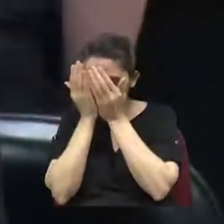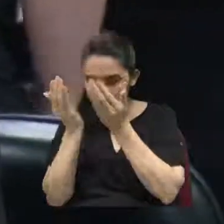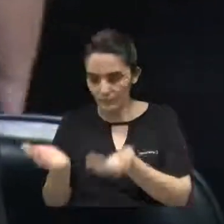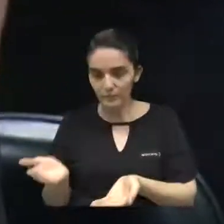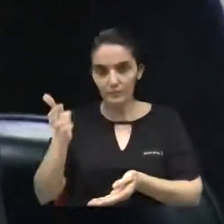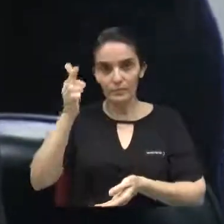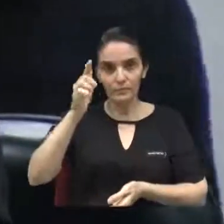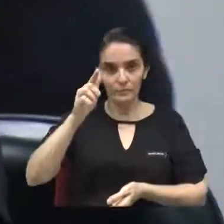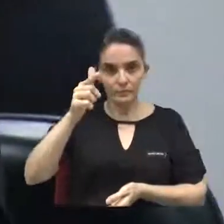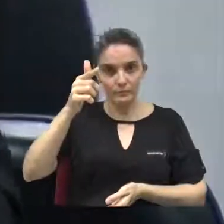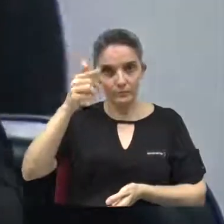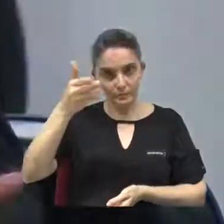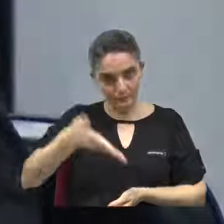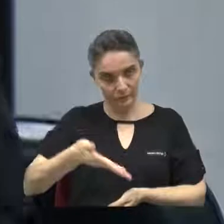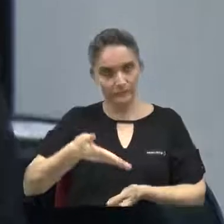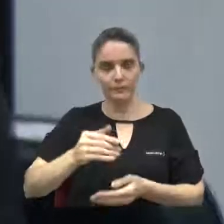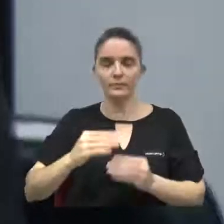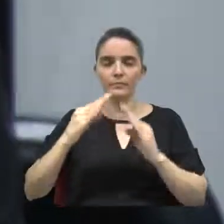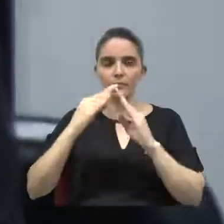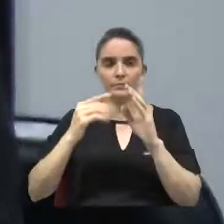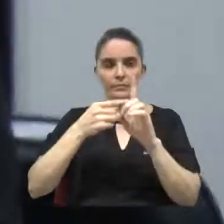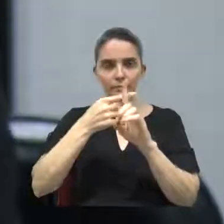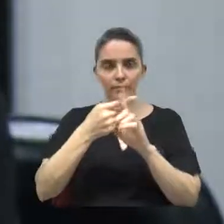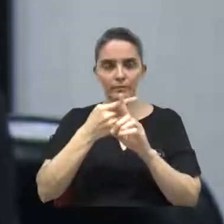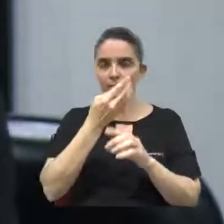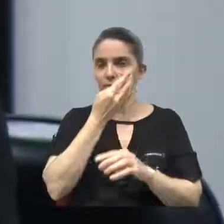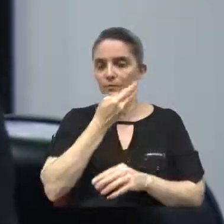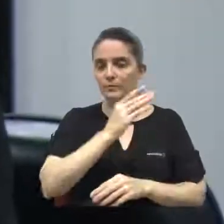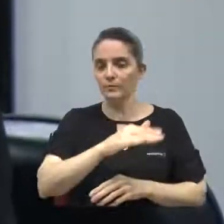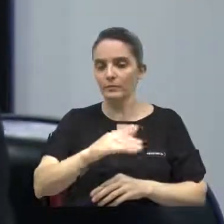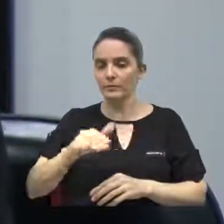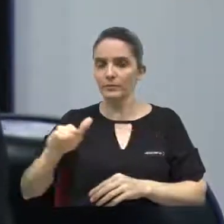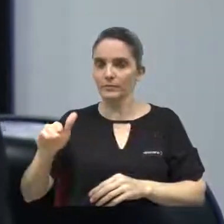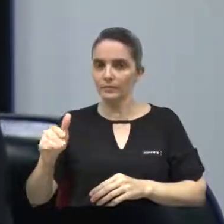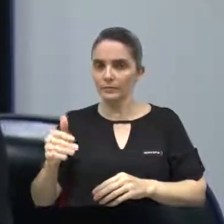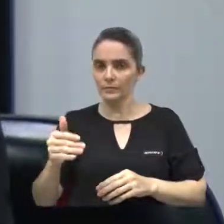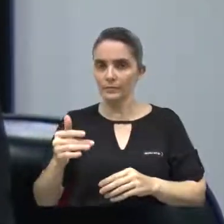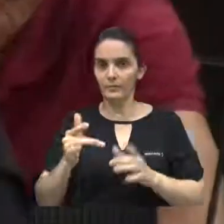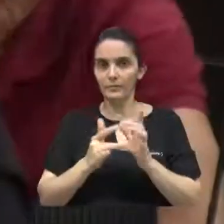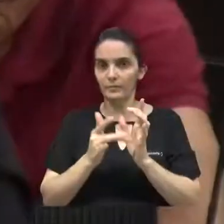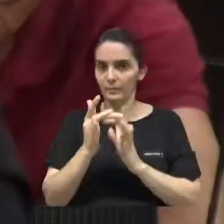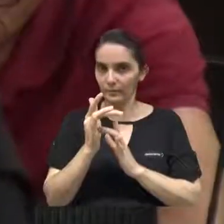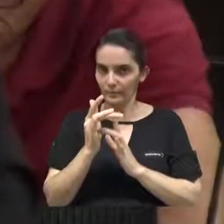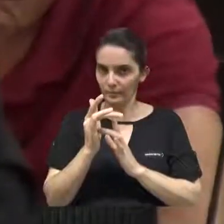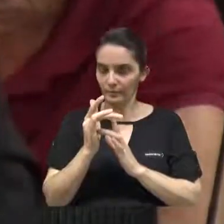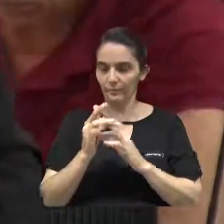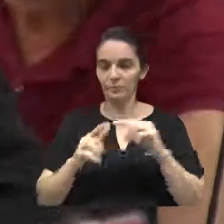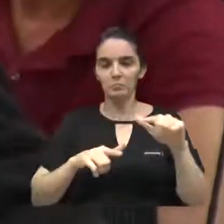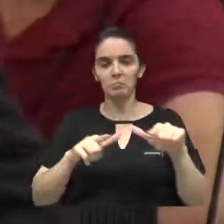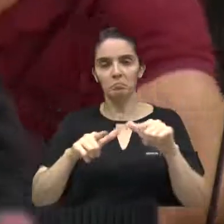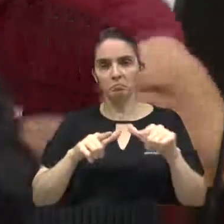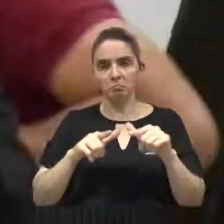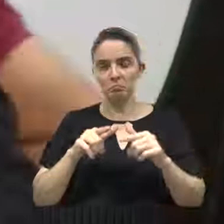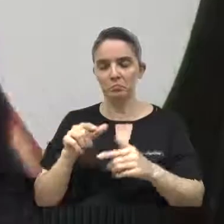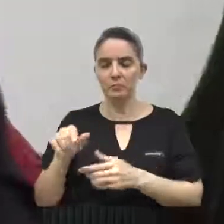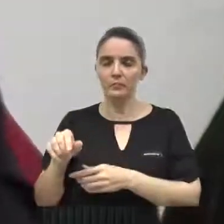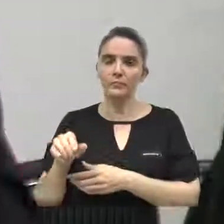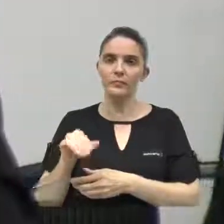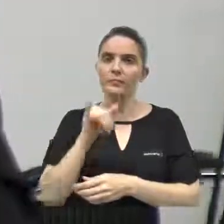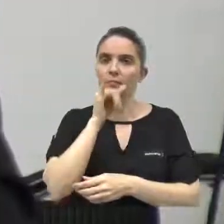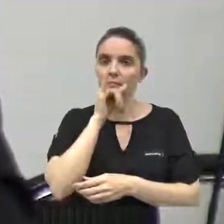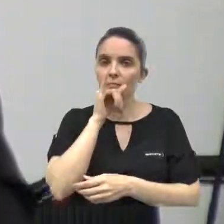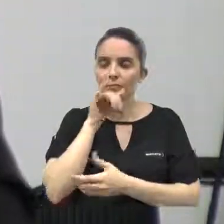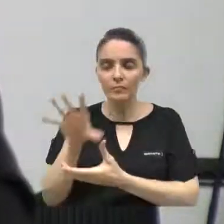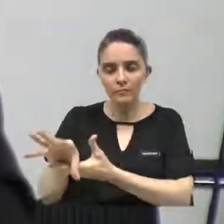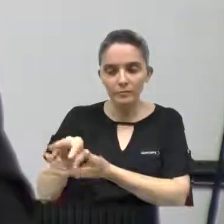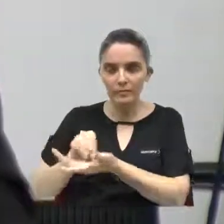lá na paróquia Menino Jesus e desenvolvendo um ótimo trabalho, trazendo um pouco do exemplo já falado pelo vereador